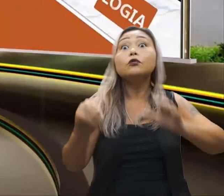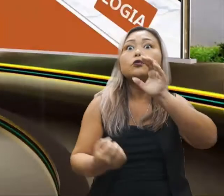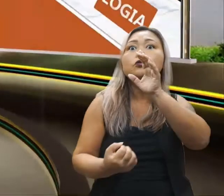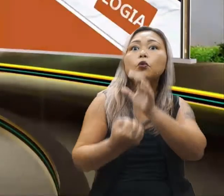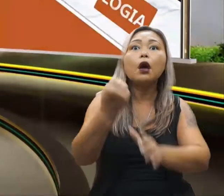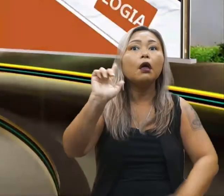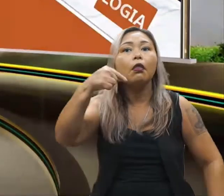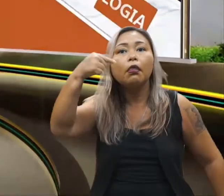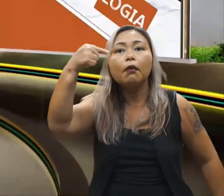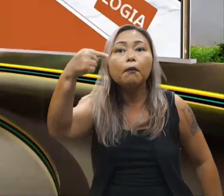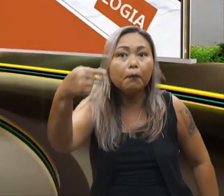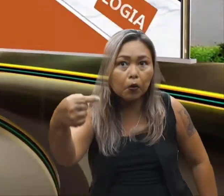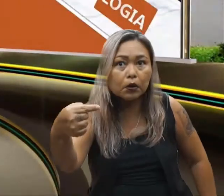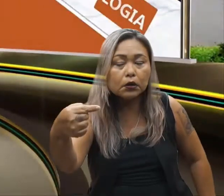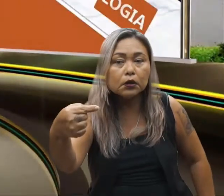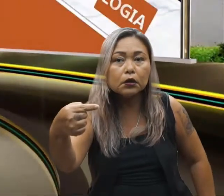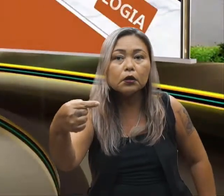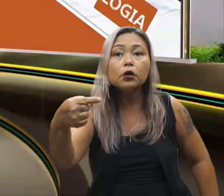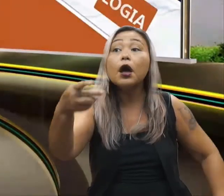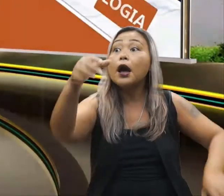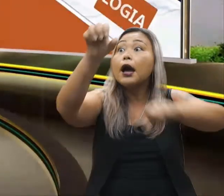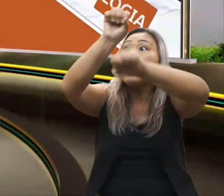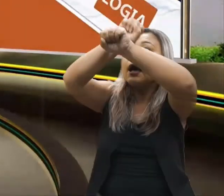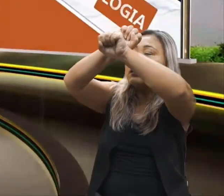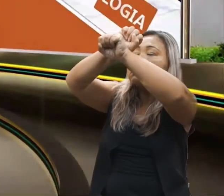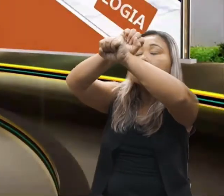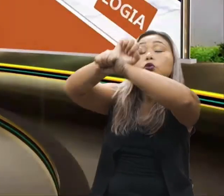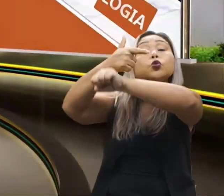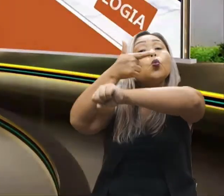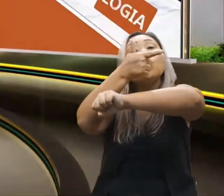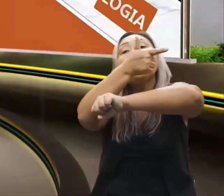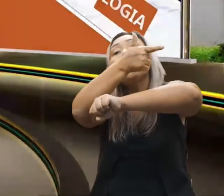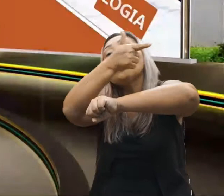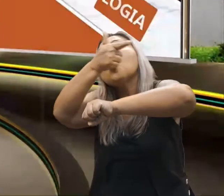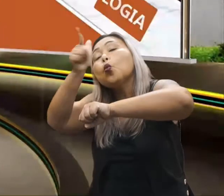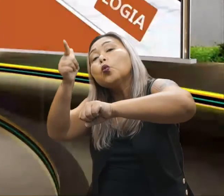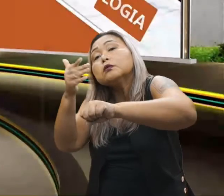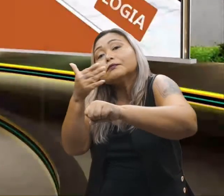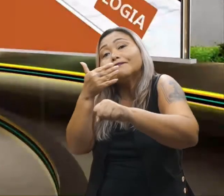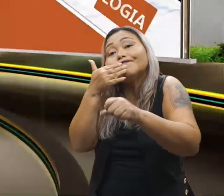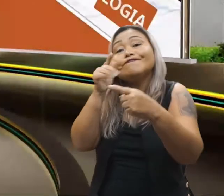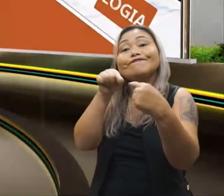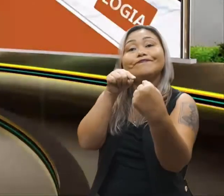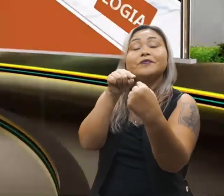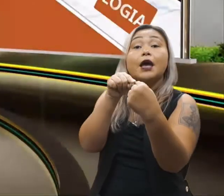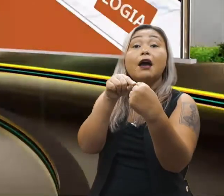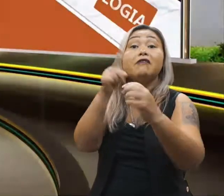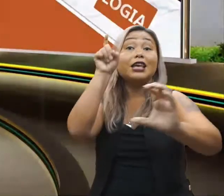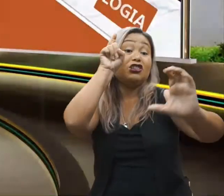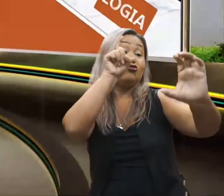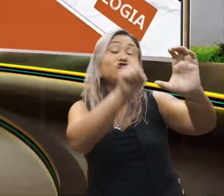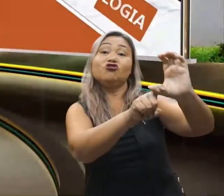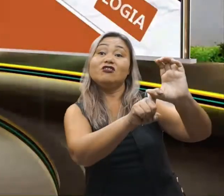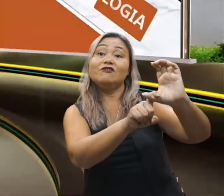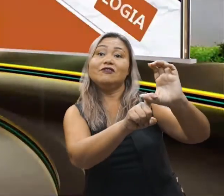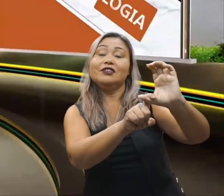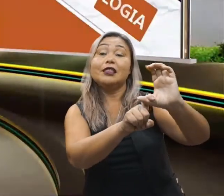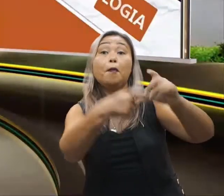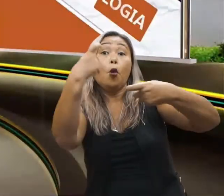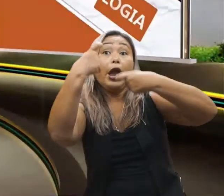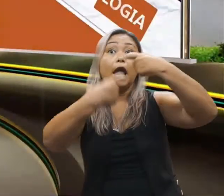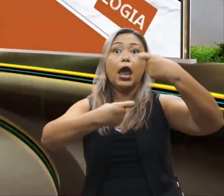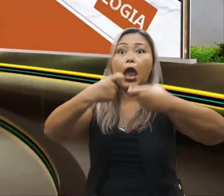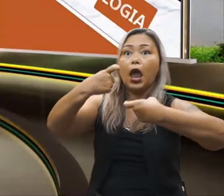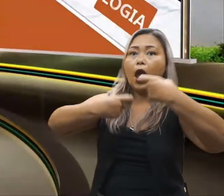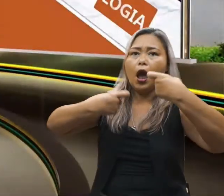A escravidão, ela tinha outros motivos, que às vezes era por dívida, por guerra,